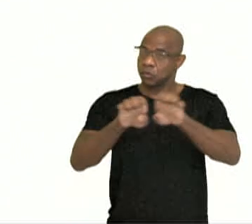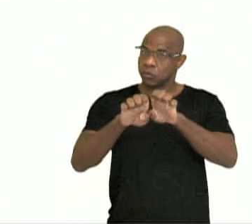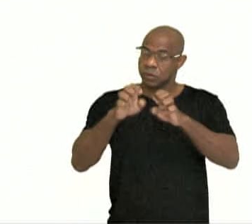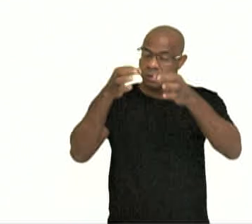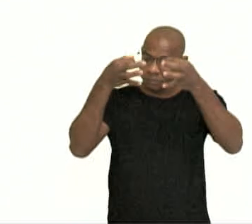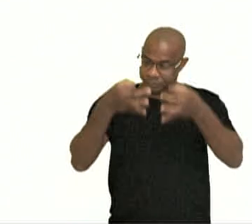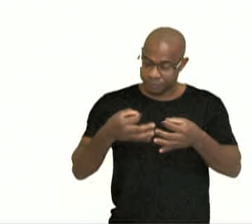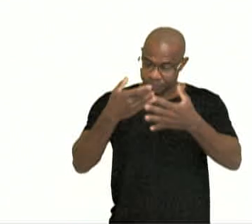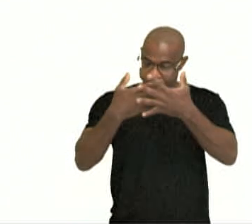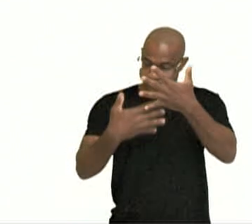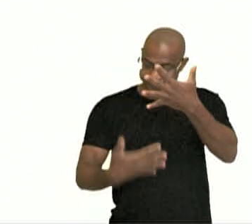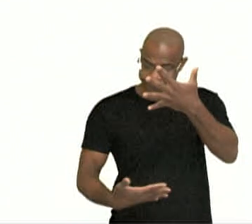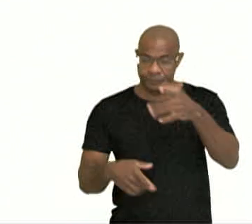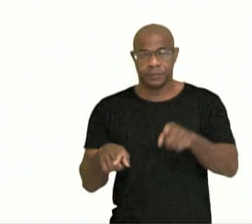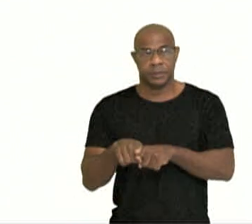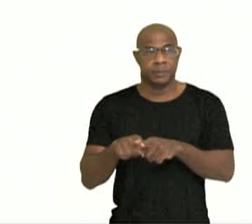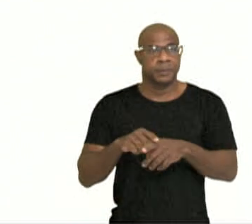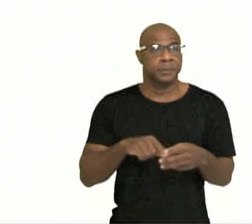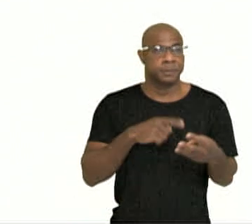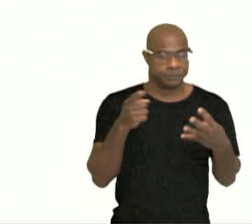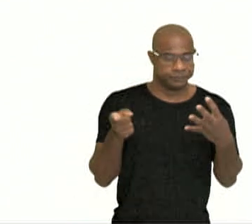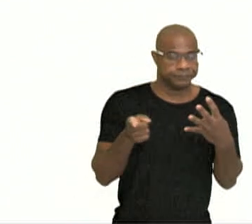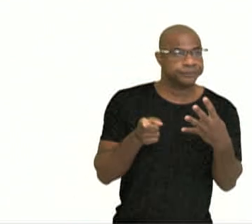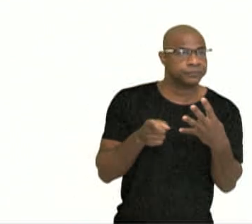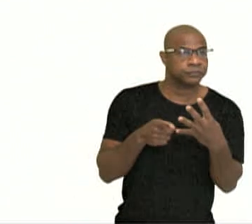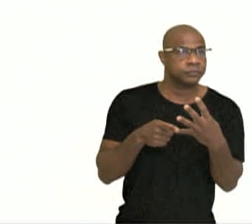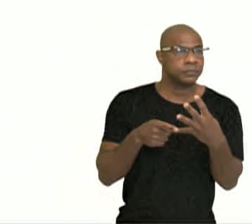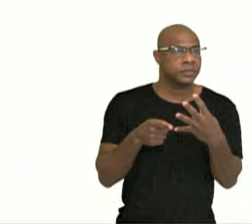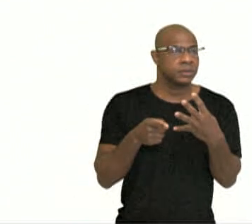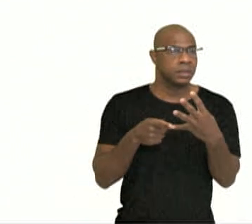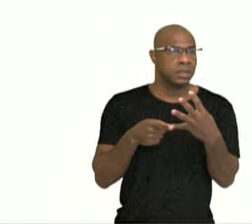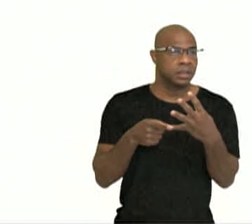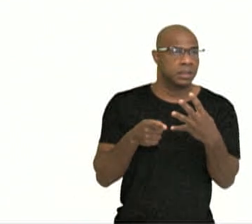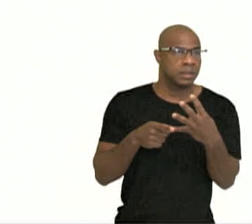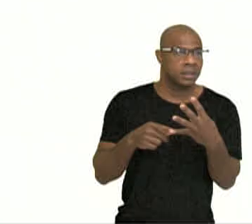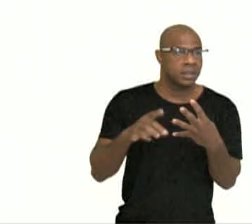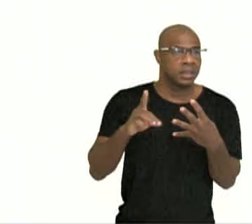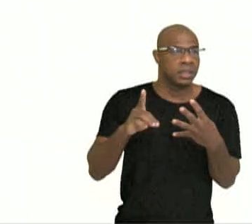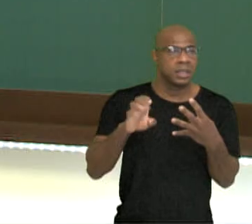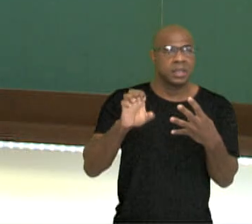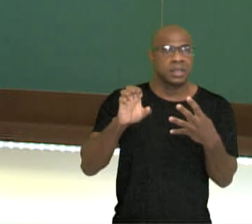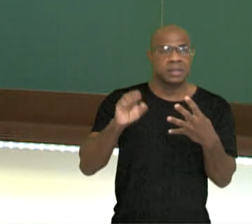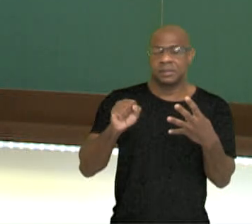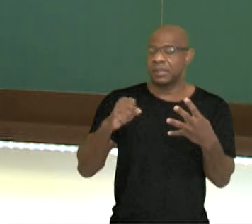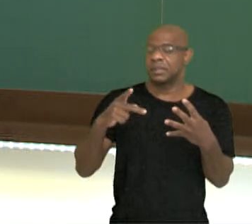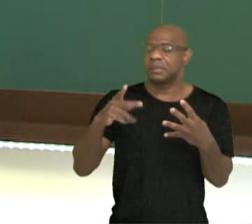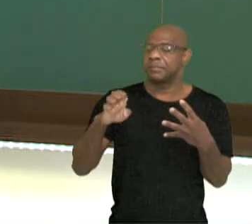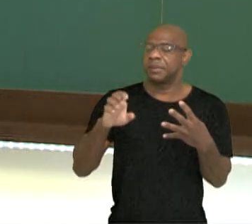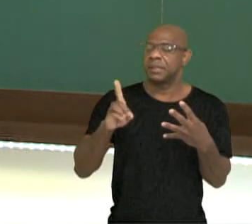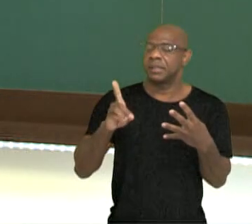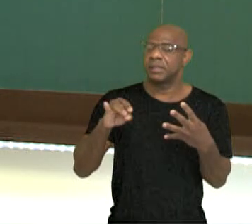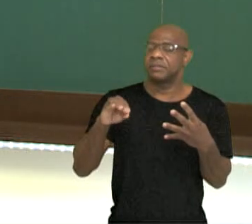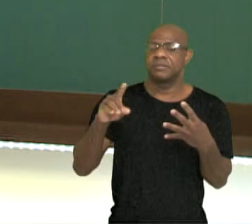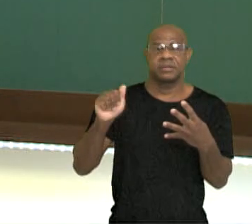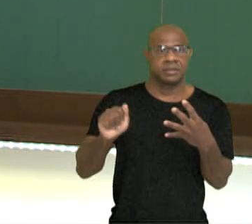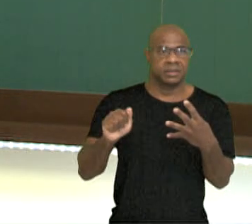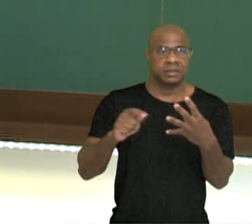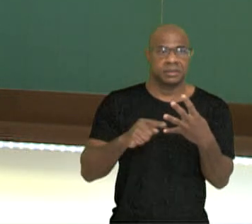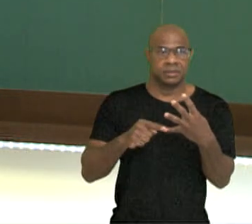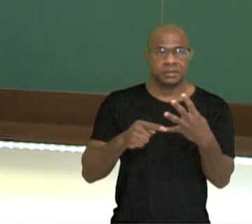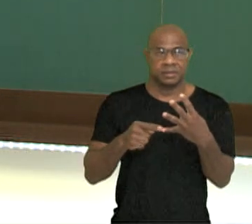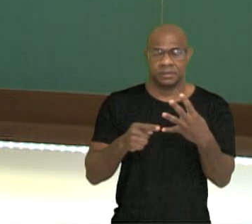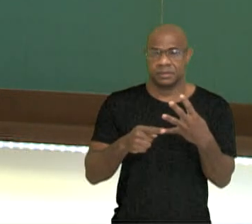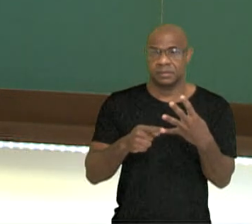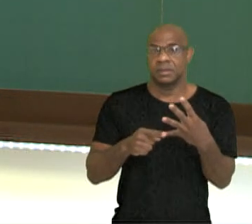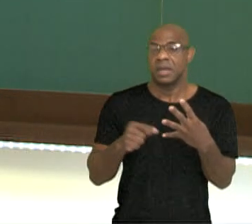bastante simples, né? Uma das mais produtivas aí para a produção de texto, né? Introdução, desenvolvimento e conclusão.